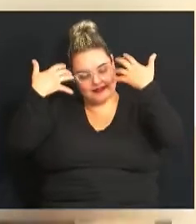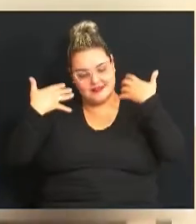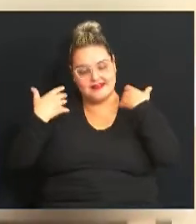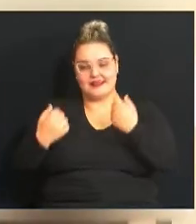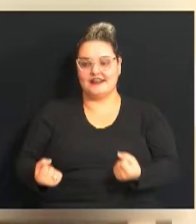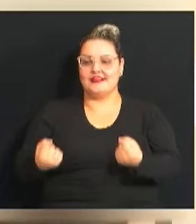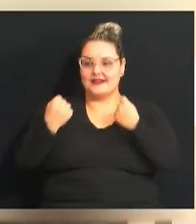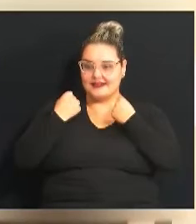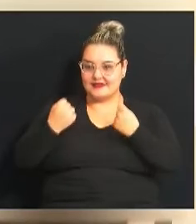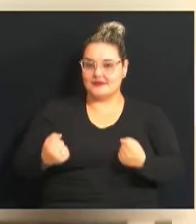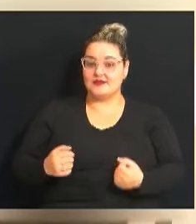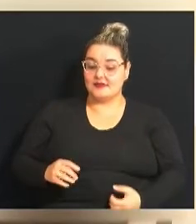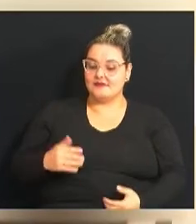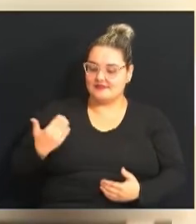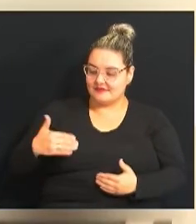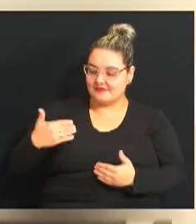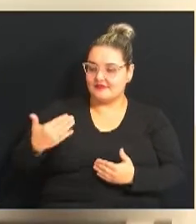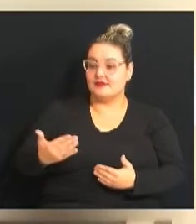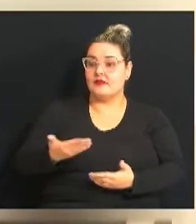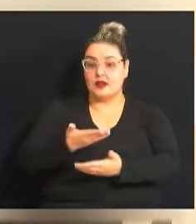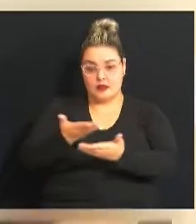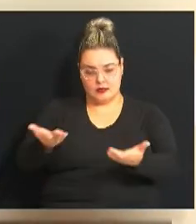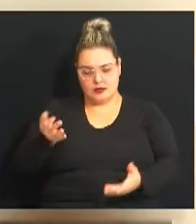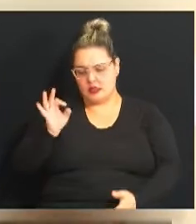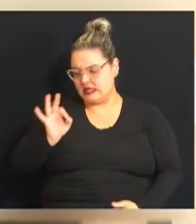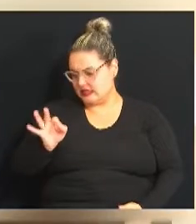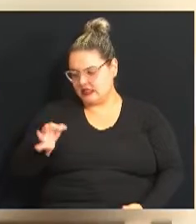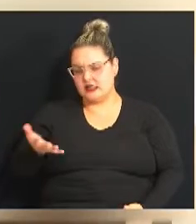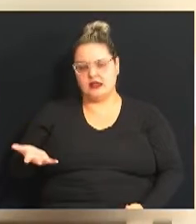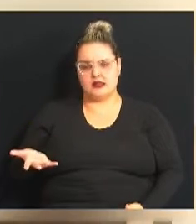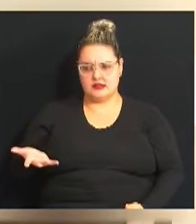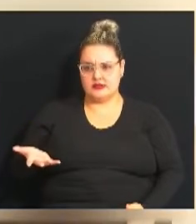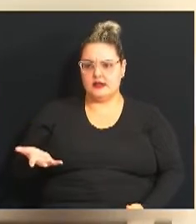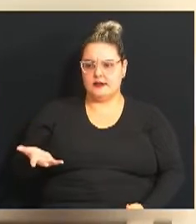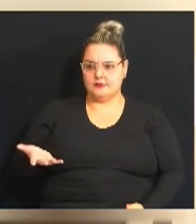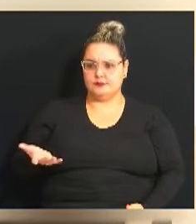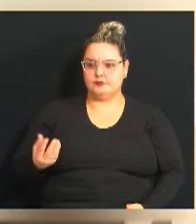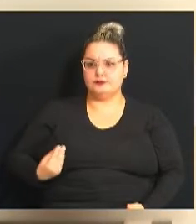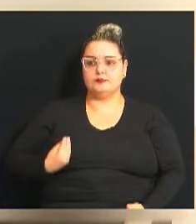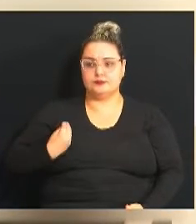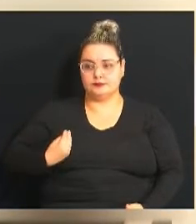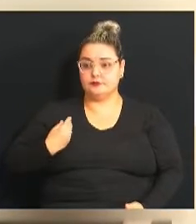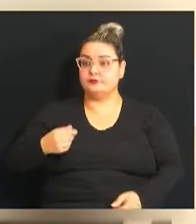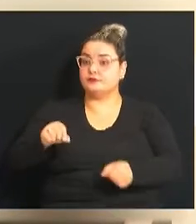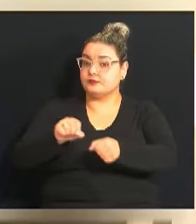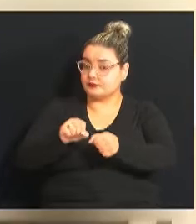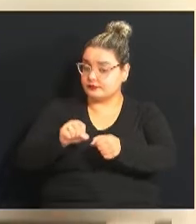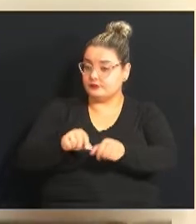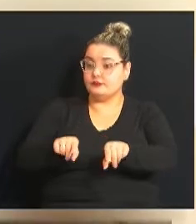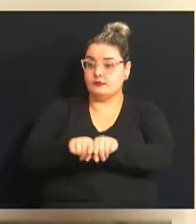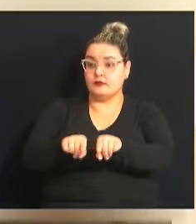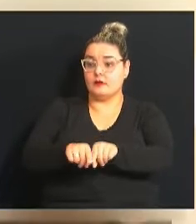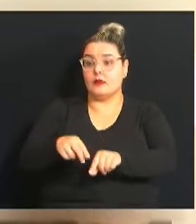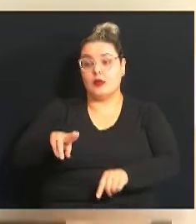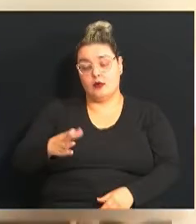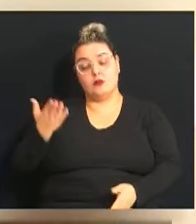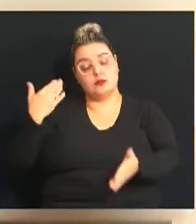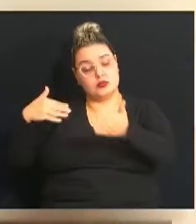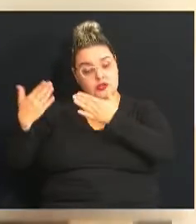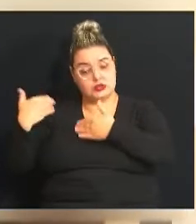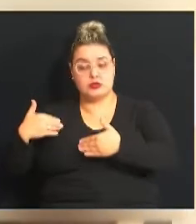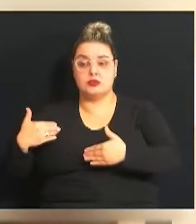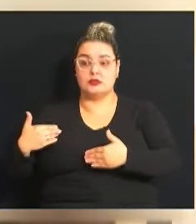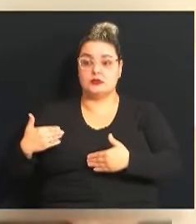Então, estão fazendo a parte deles. E vocês, eu tenho certeza, né, que os que aqui estão fazendo também, ou já fizeram, deixaram a